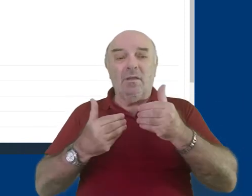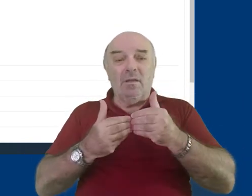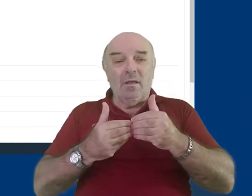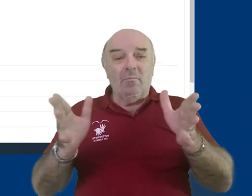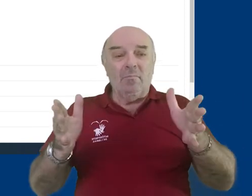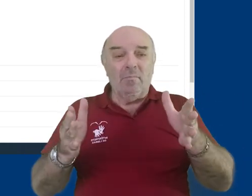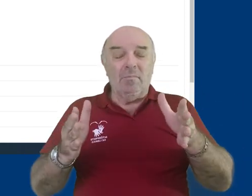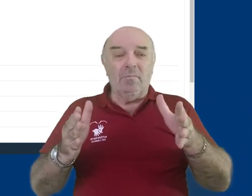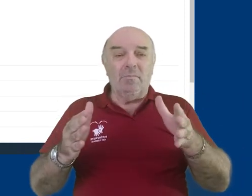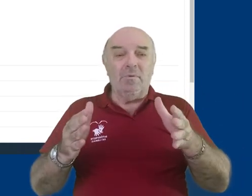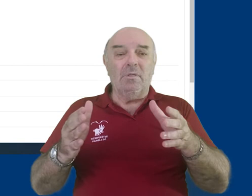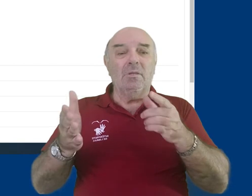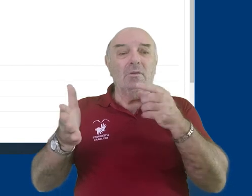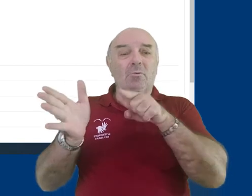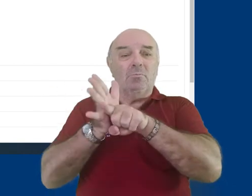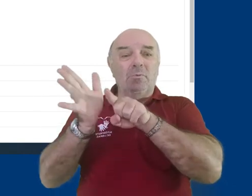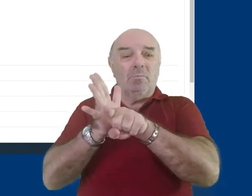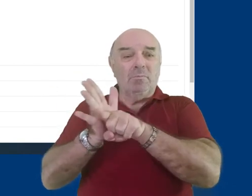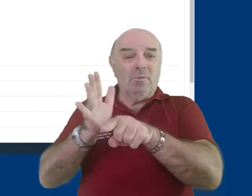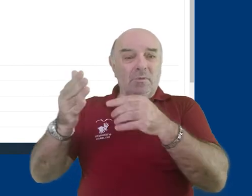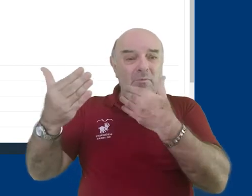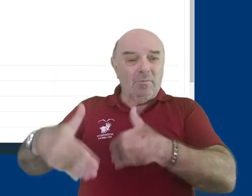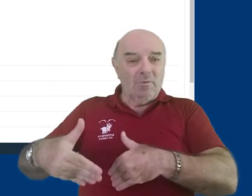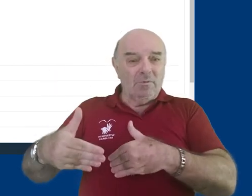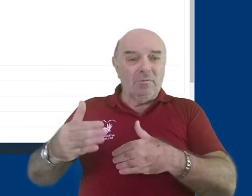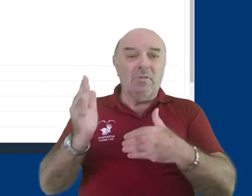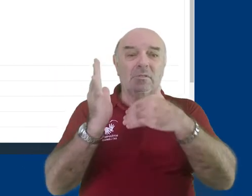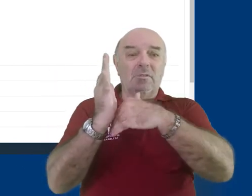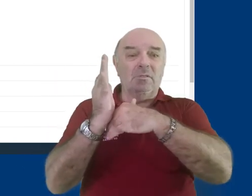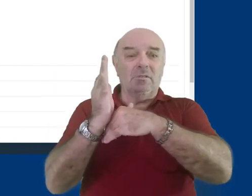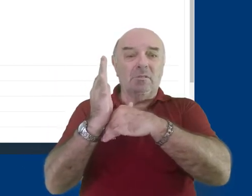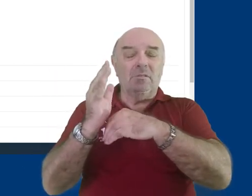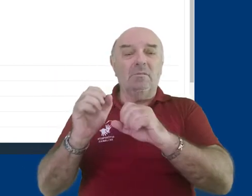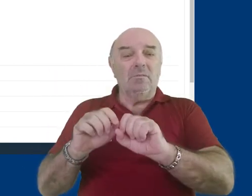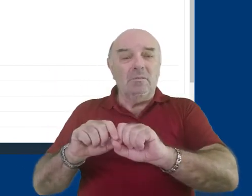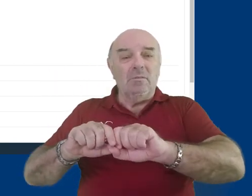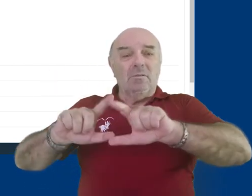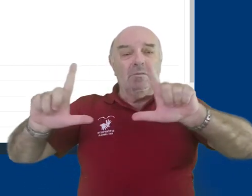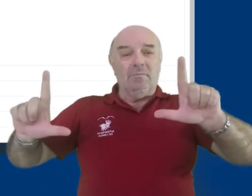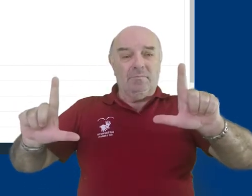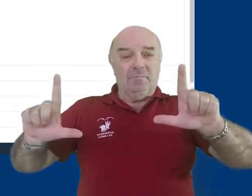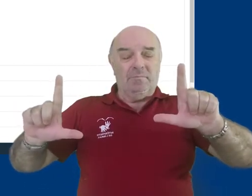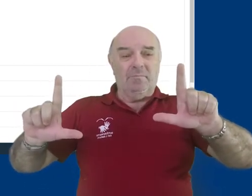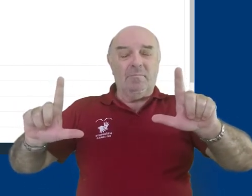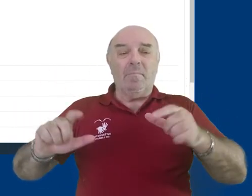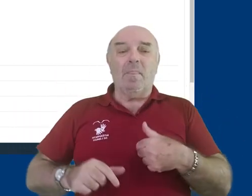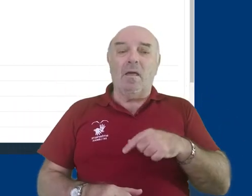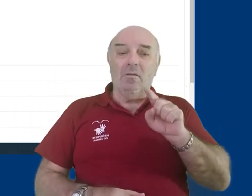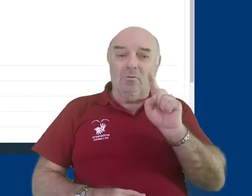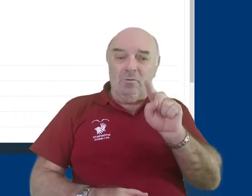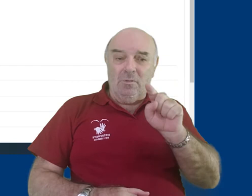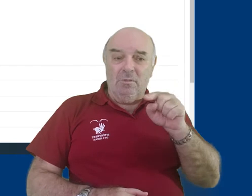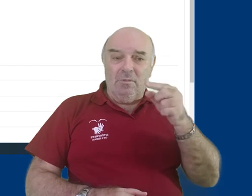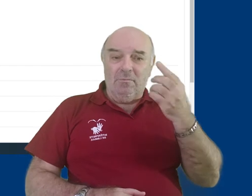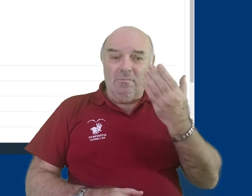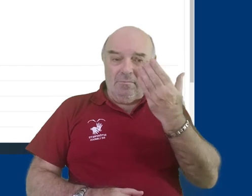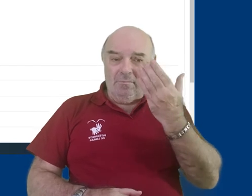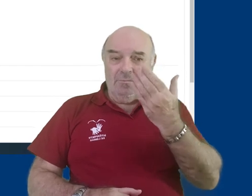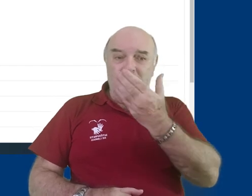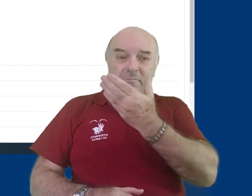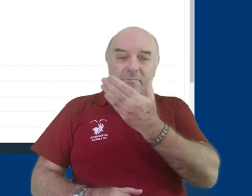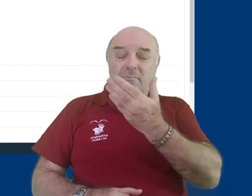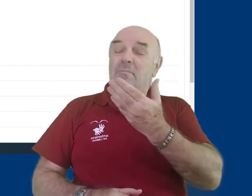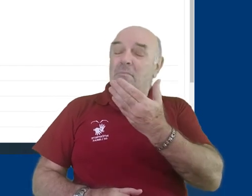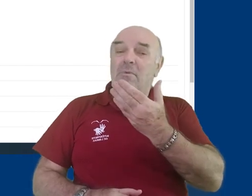vão abrir esses questionários para os estudantes para que eles possam efetuar a tentativa. Se eu quiser criar a senha, eu tenho que clicar